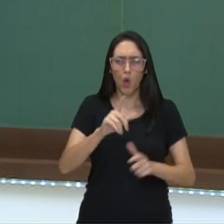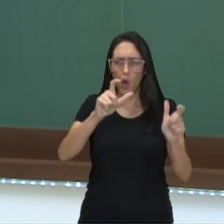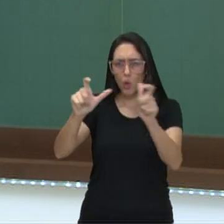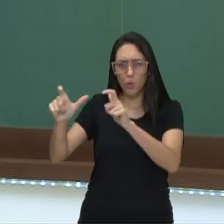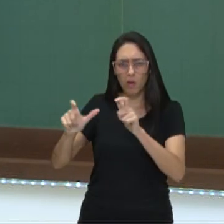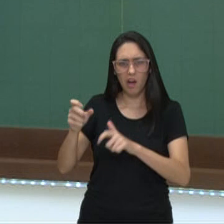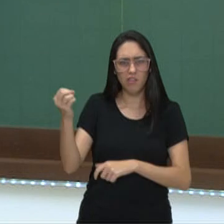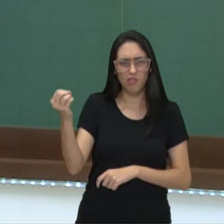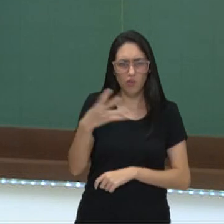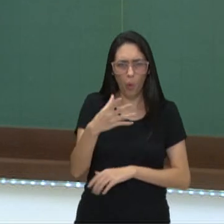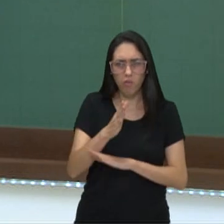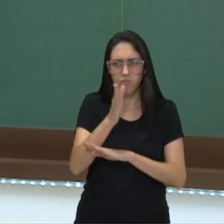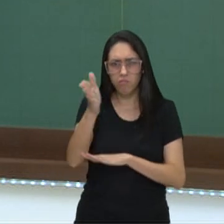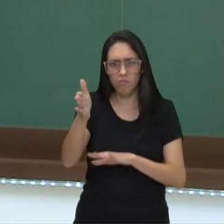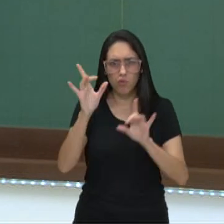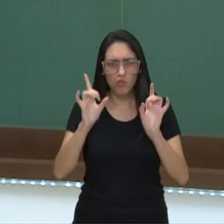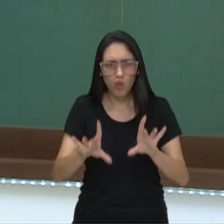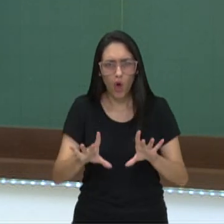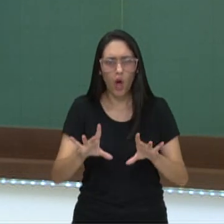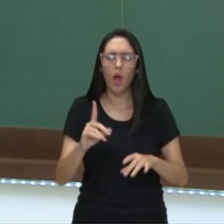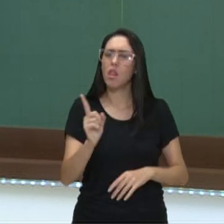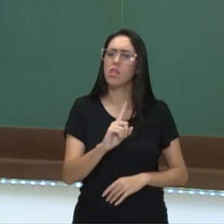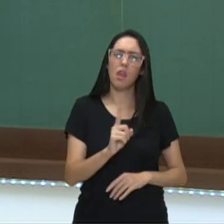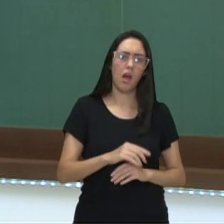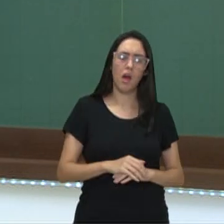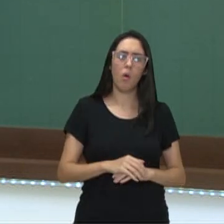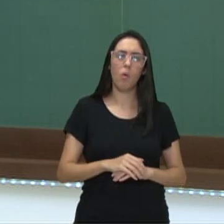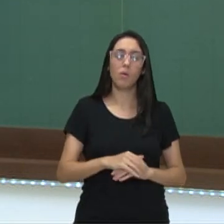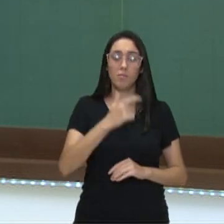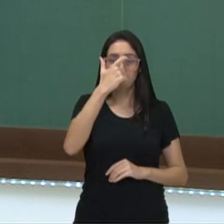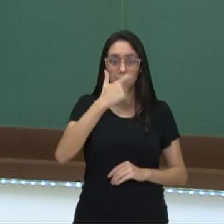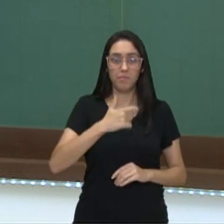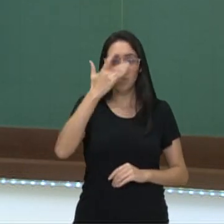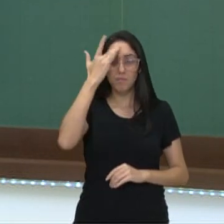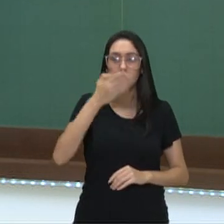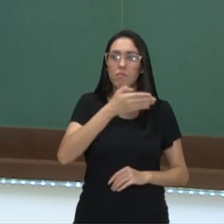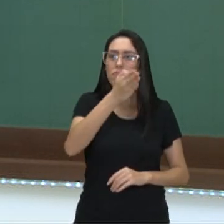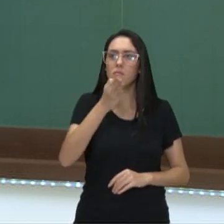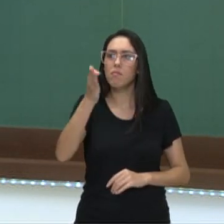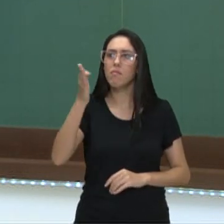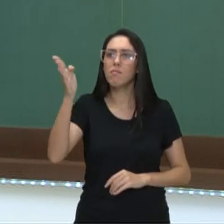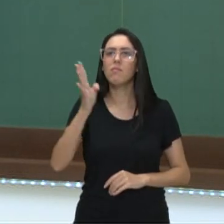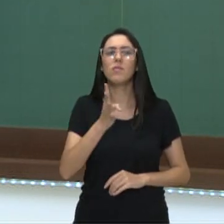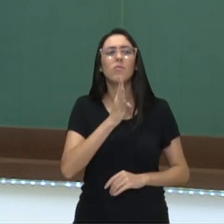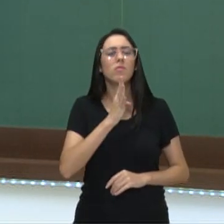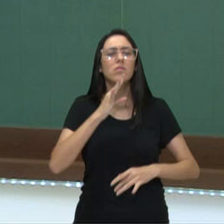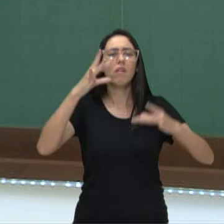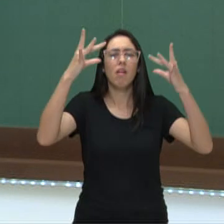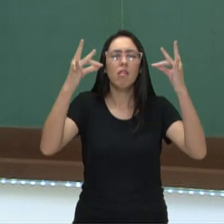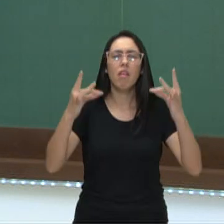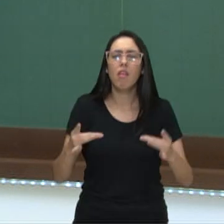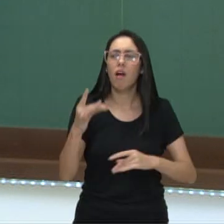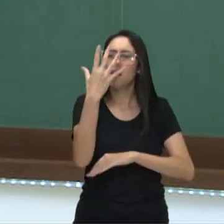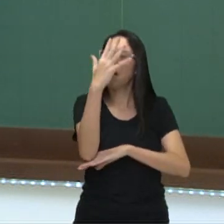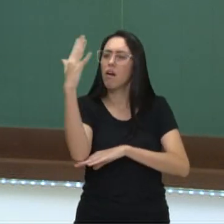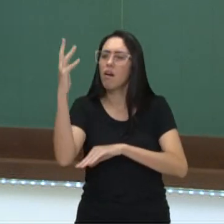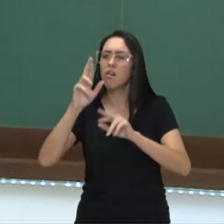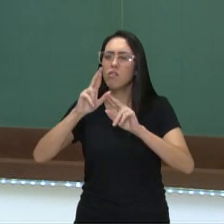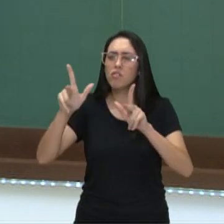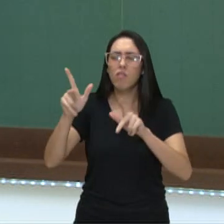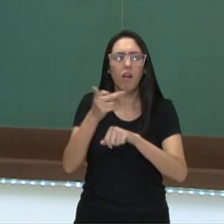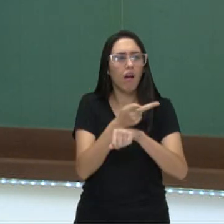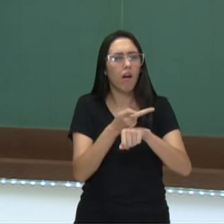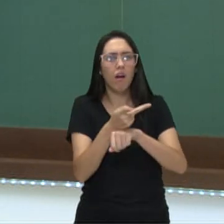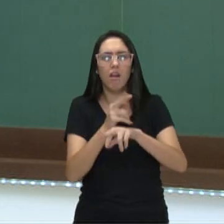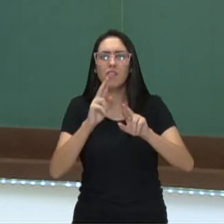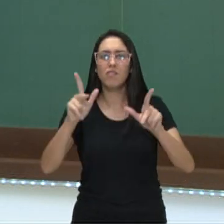ele pode fazer aquela prática de aventura, mas ele começa a descobrir mais detalhes na natureza, que para a maioria